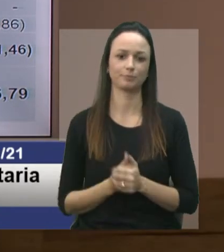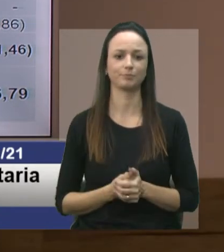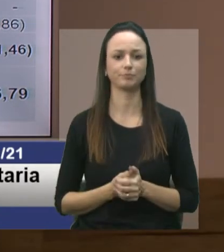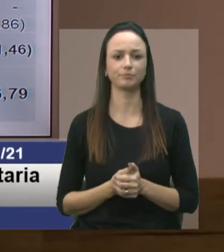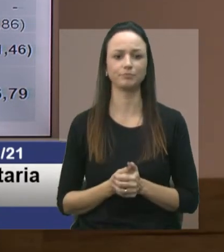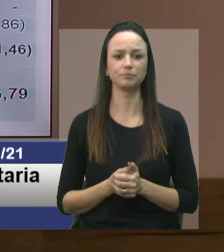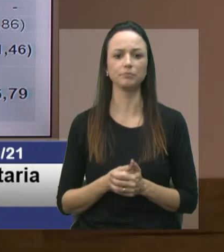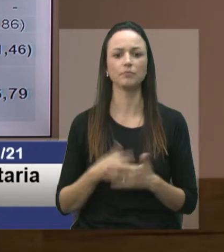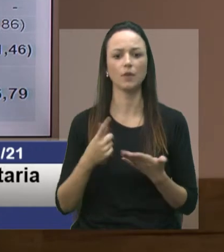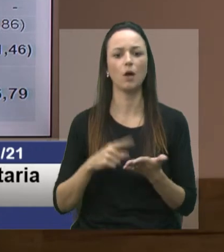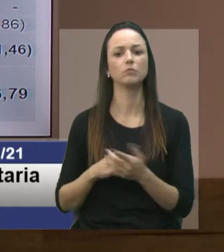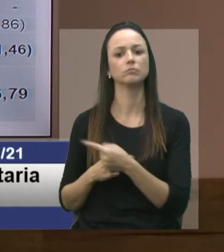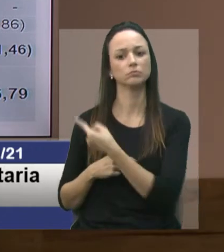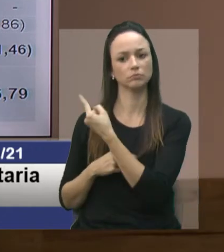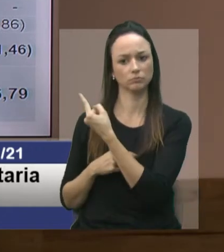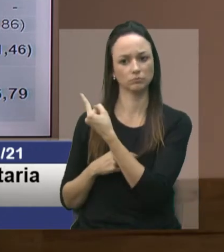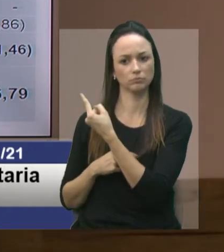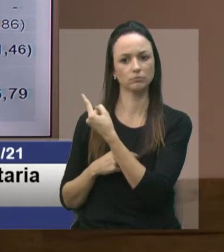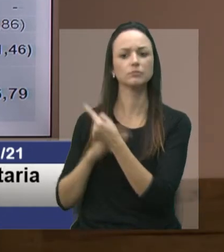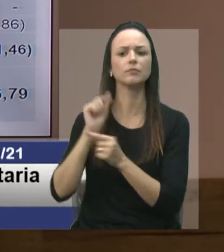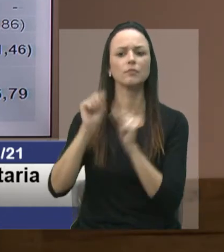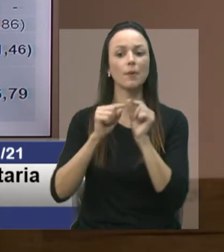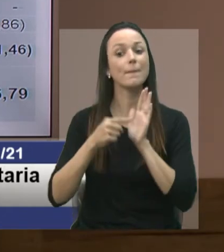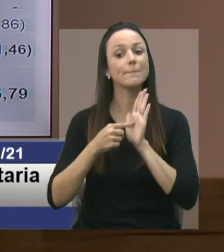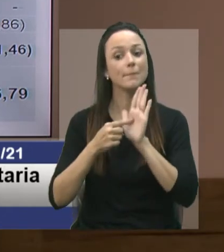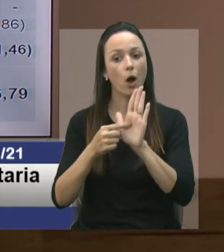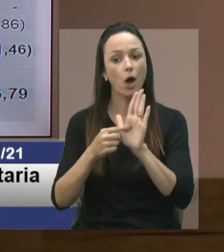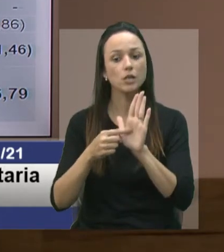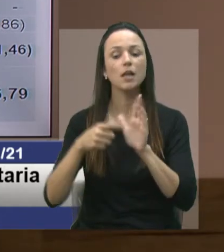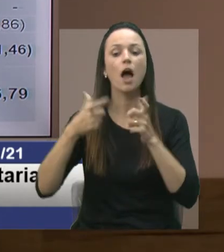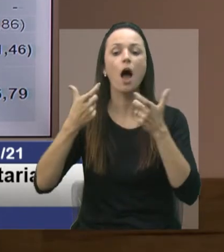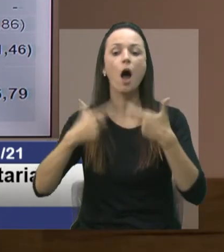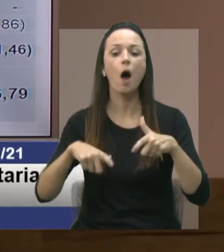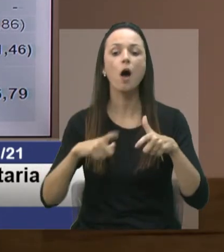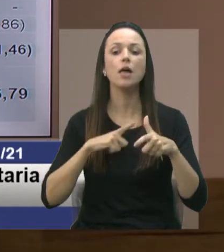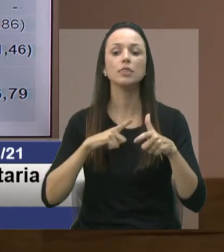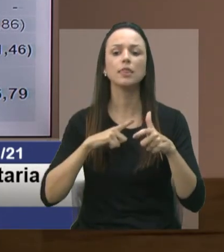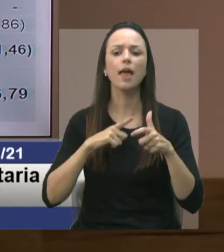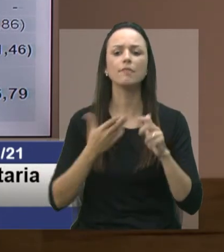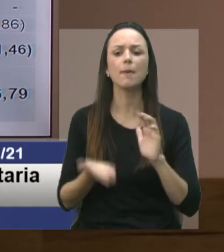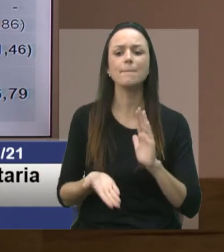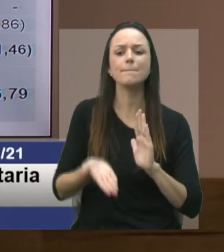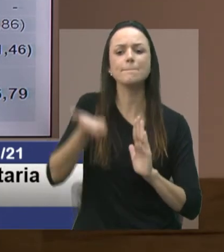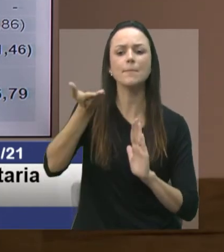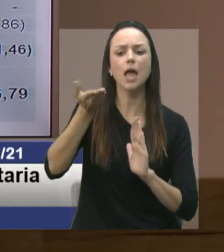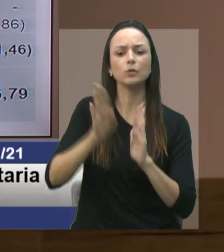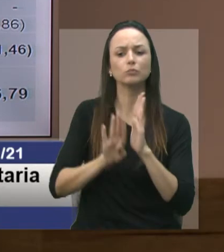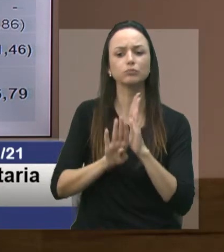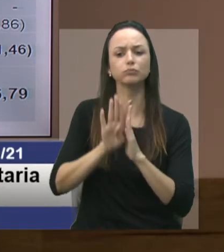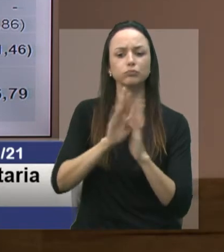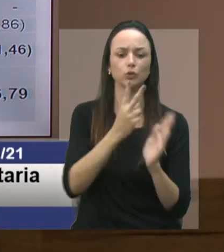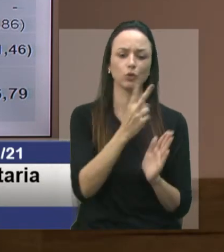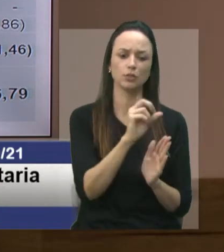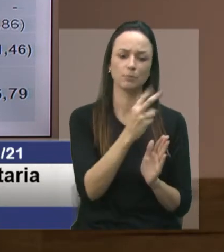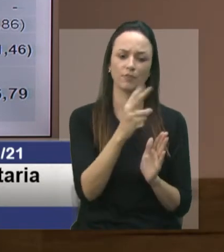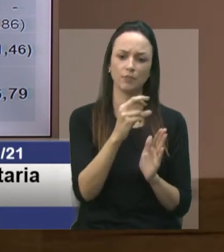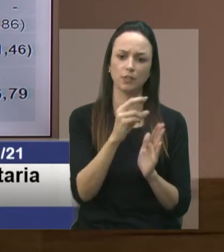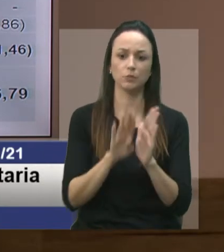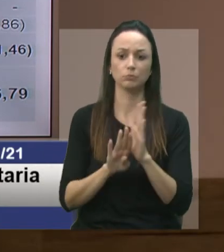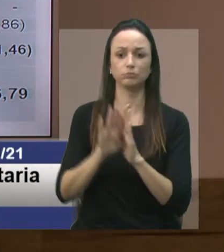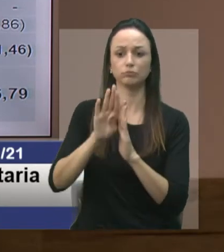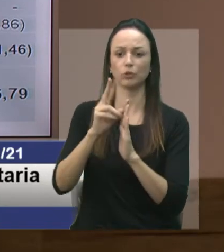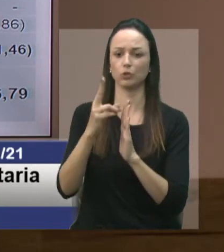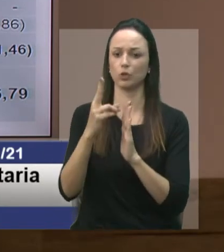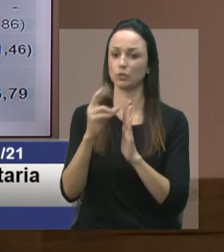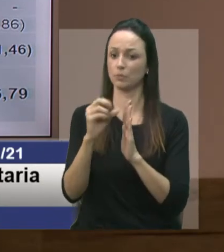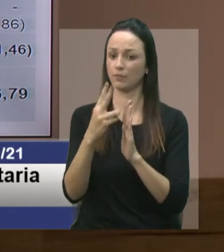está demonstrado onde que está o aumento que teve de 2020 para 2021 de